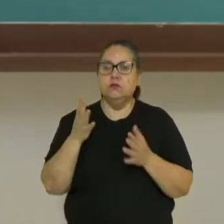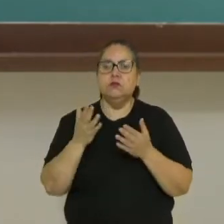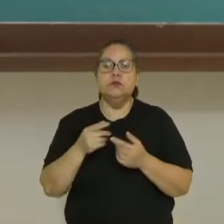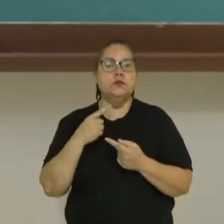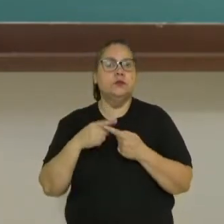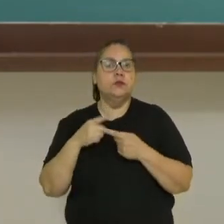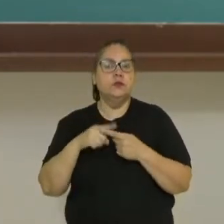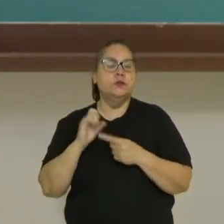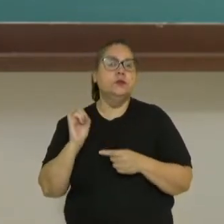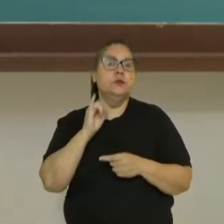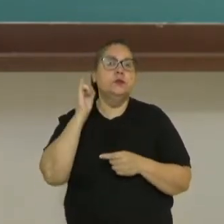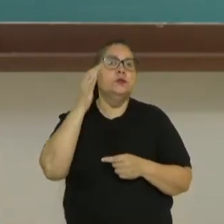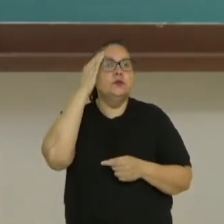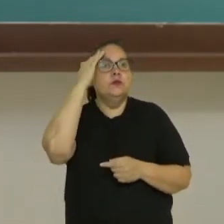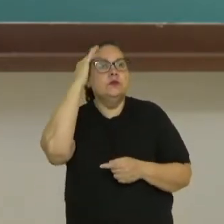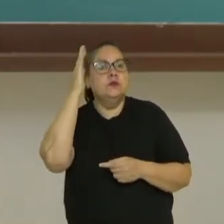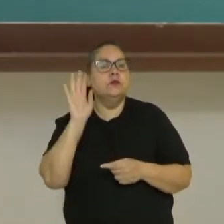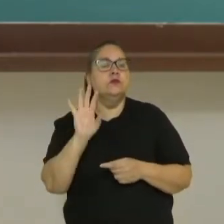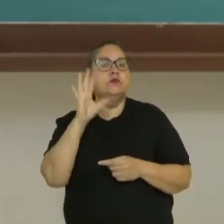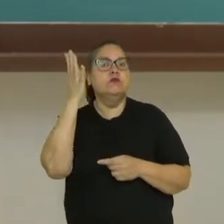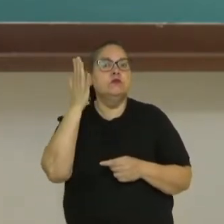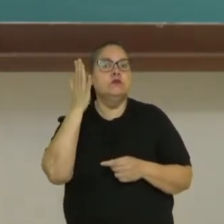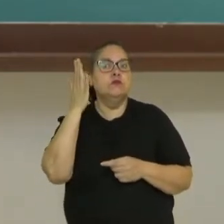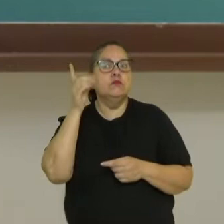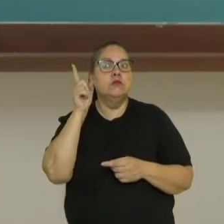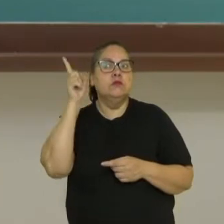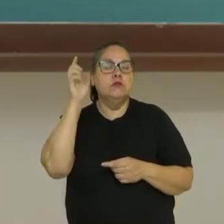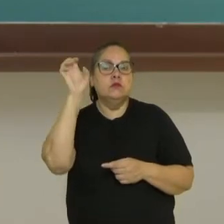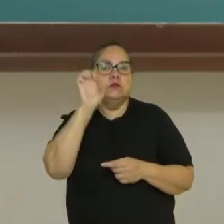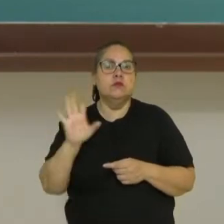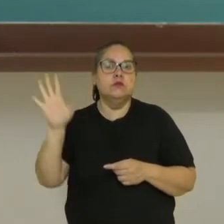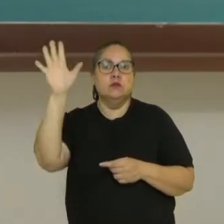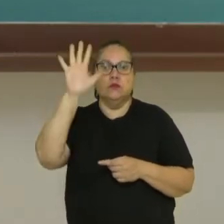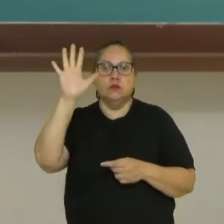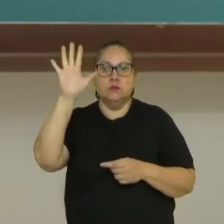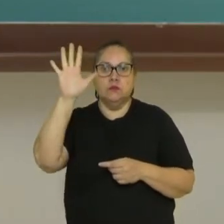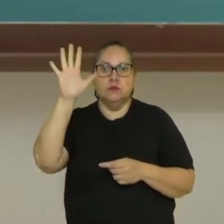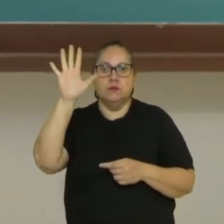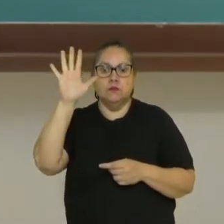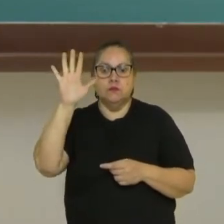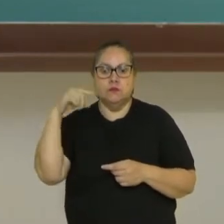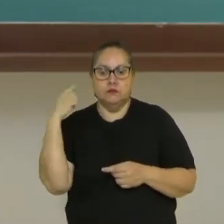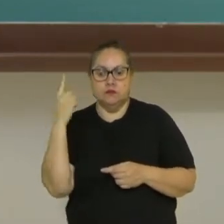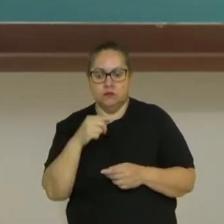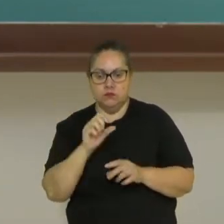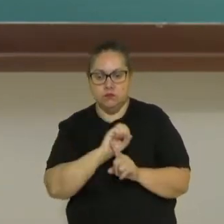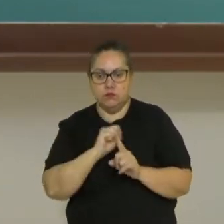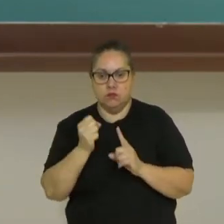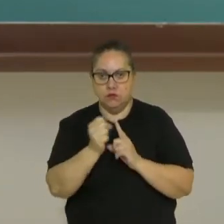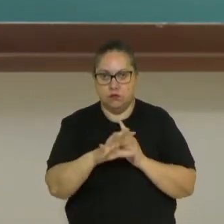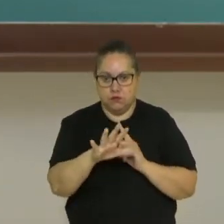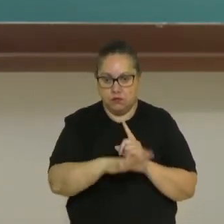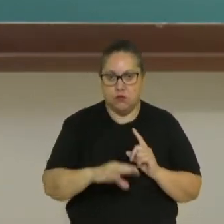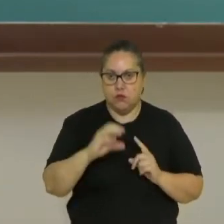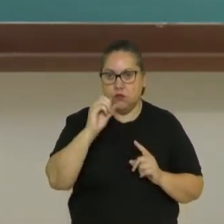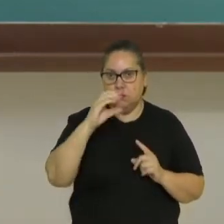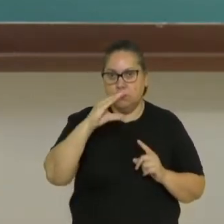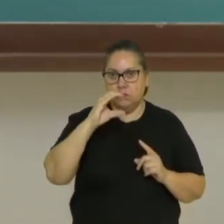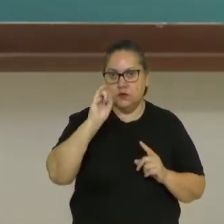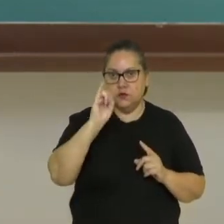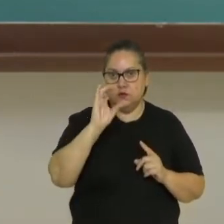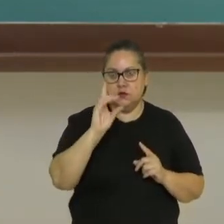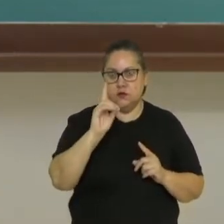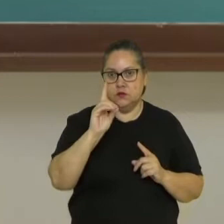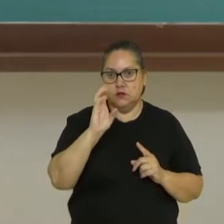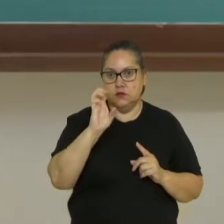que é importante entender o que aconteceu na Europa? Na nossa sociedade, a sociedade ocidental,